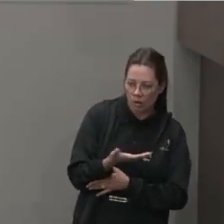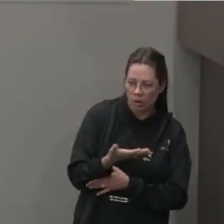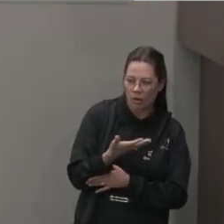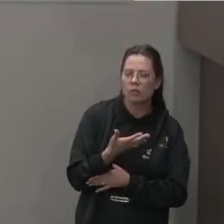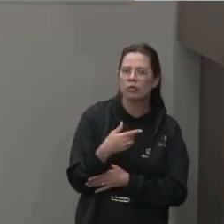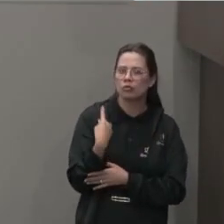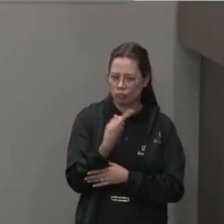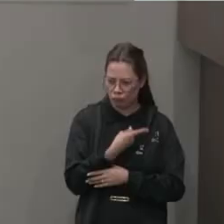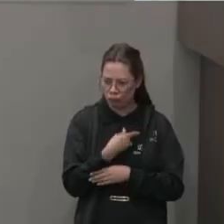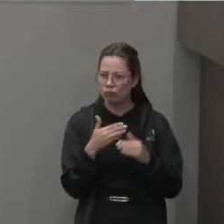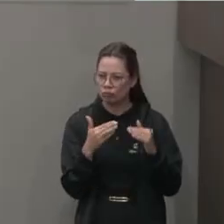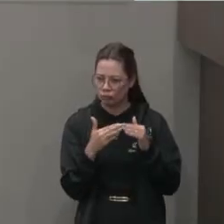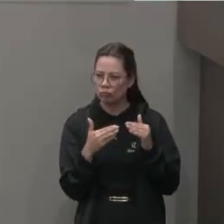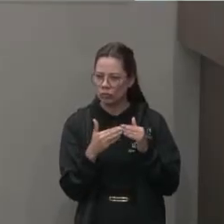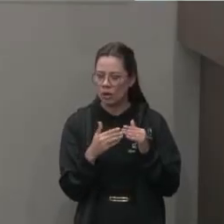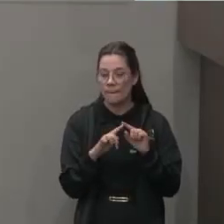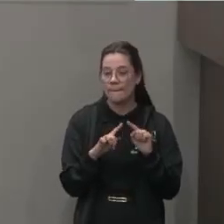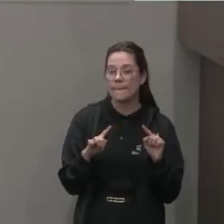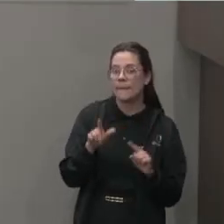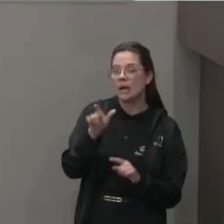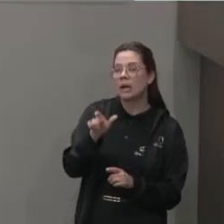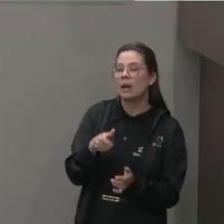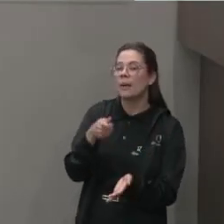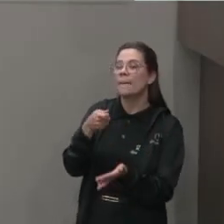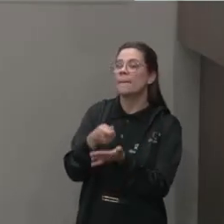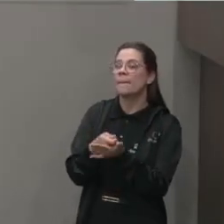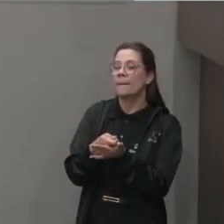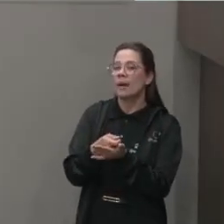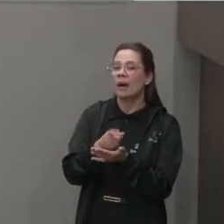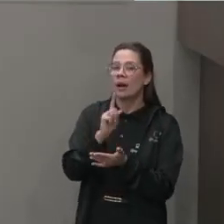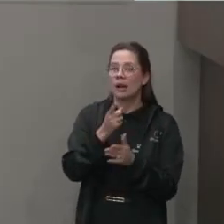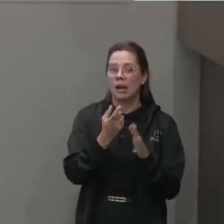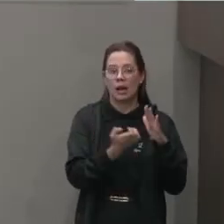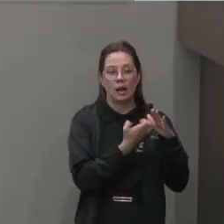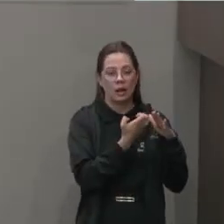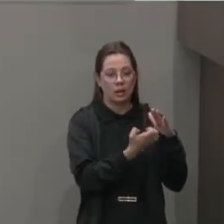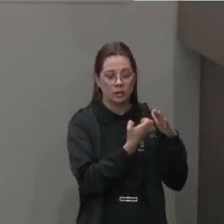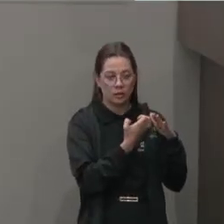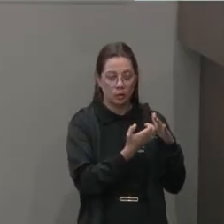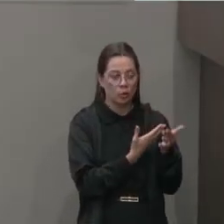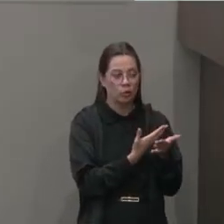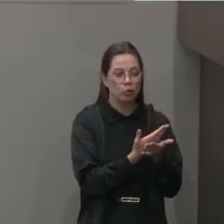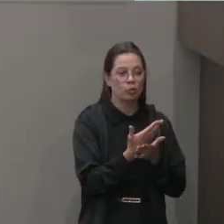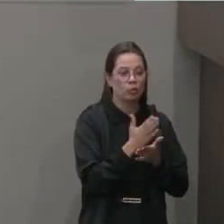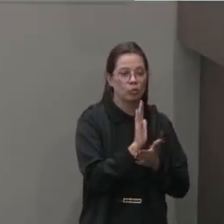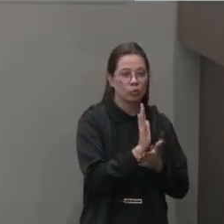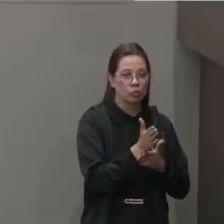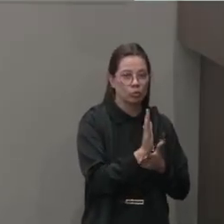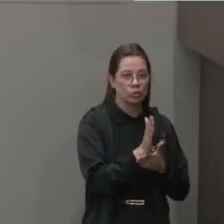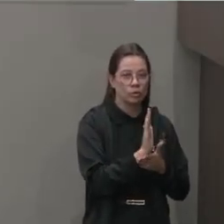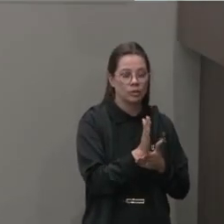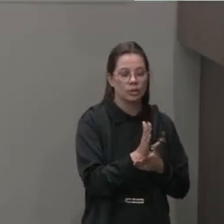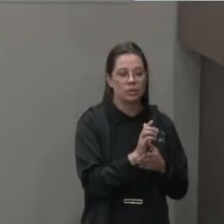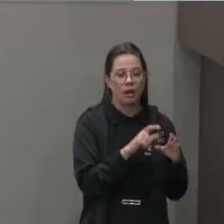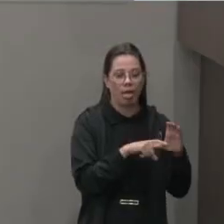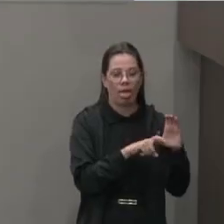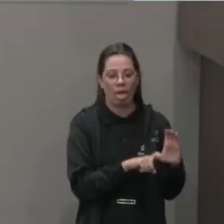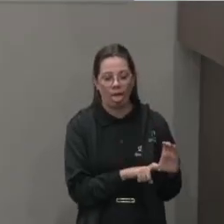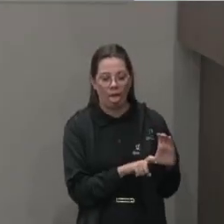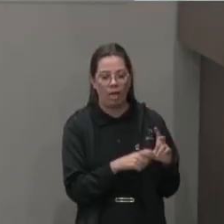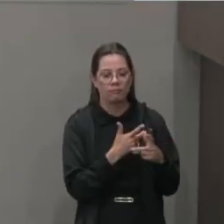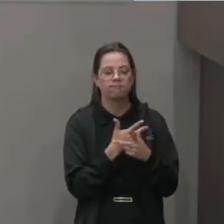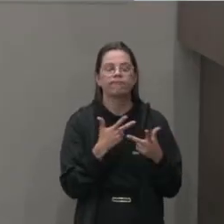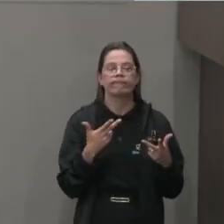como não? Mas quem paga a escola é o empresário. O empresário, quando ele começa, já começa com a água pelo pescoço, né,